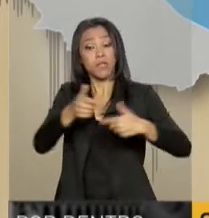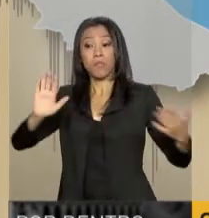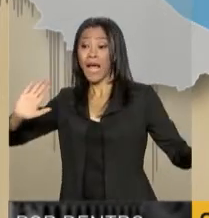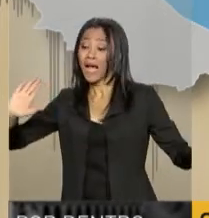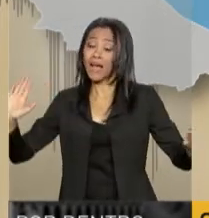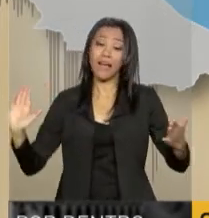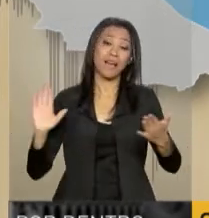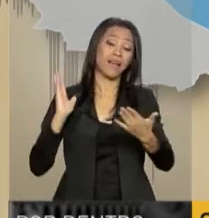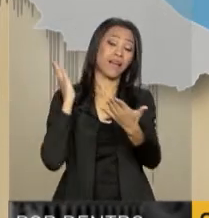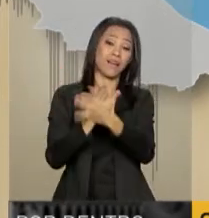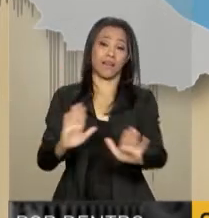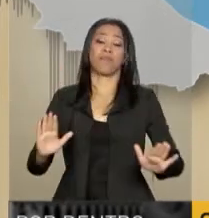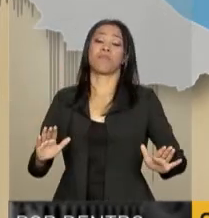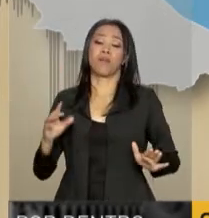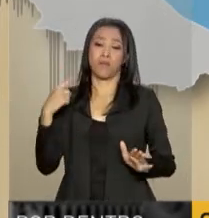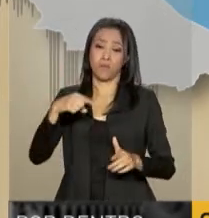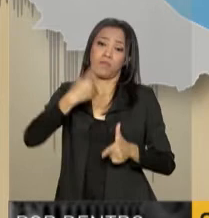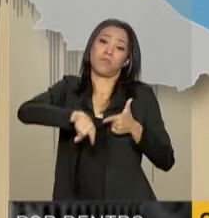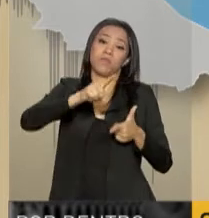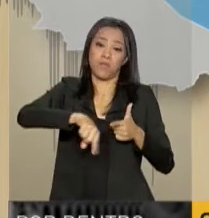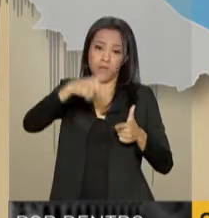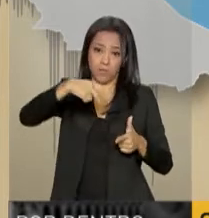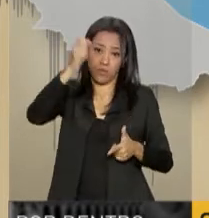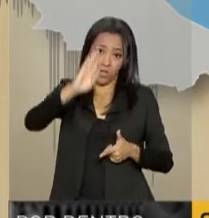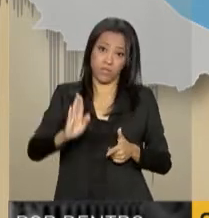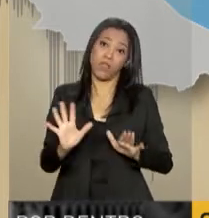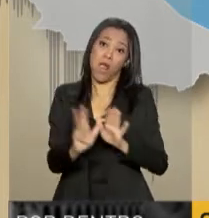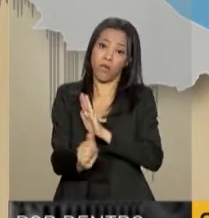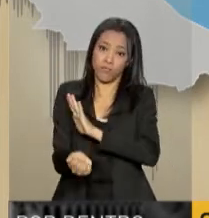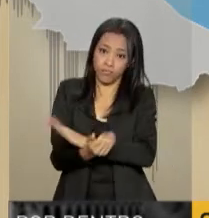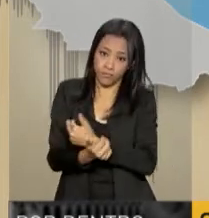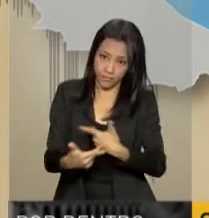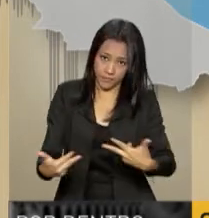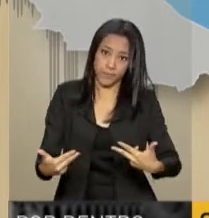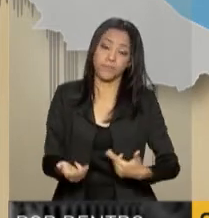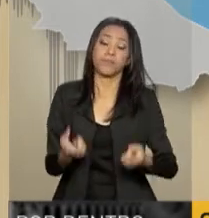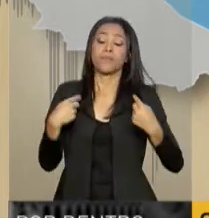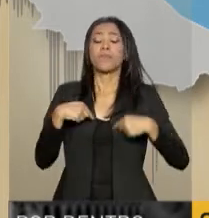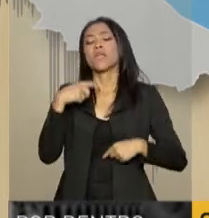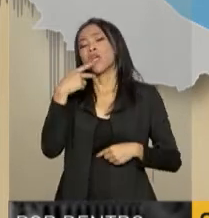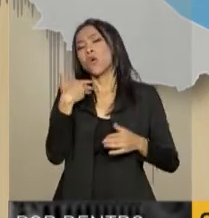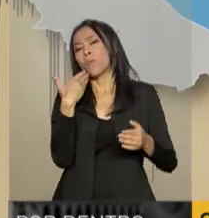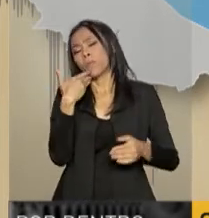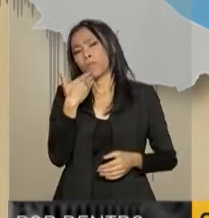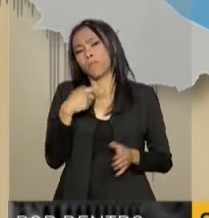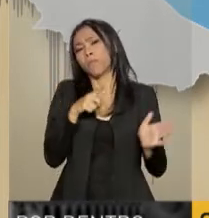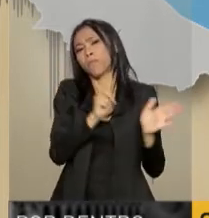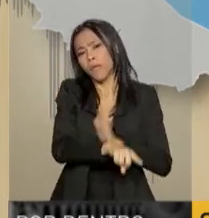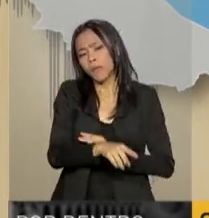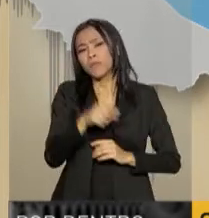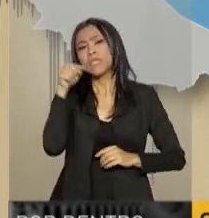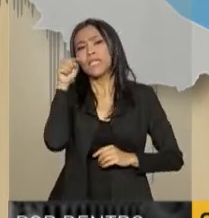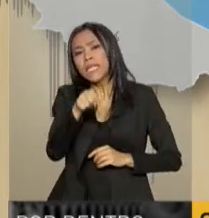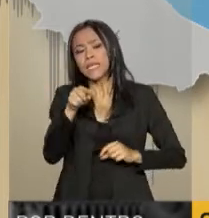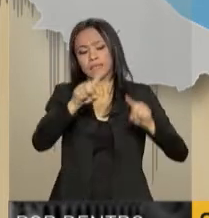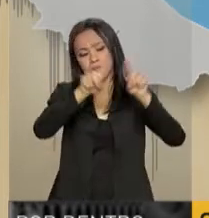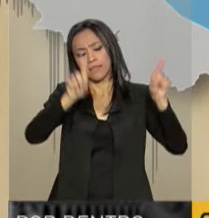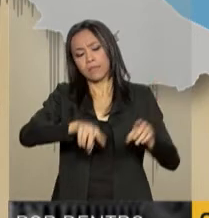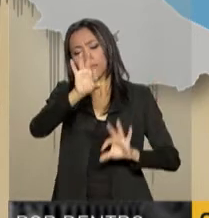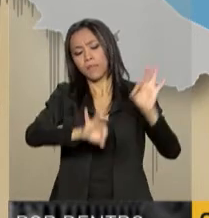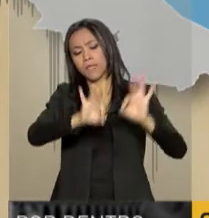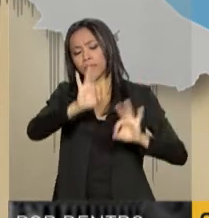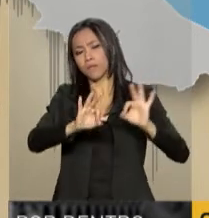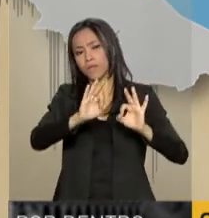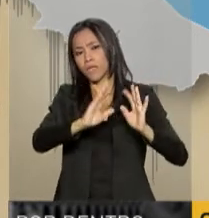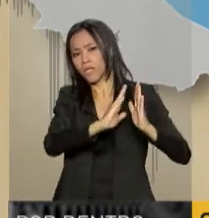brasil eu lhe pergunto dentro desse plano de integridade que compreende usando de 2016 e 2020